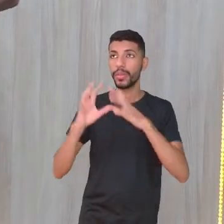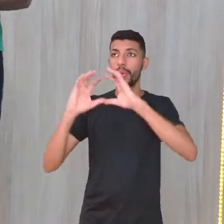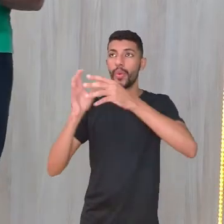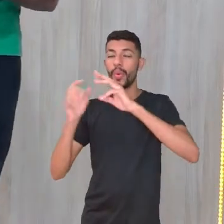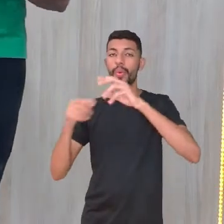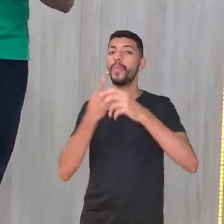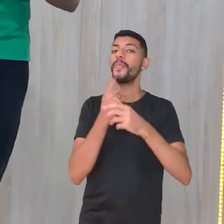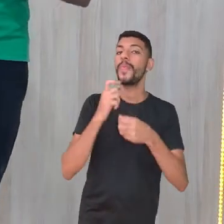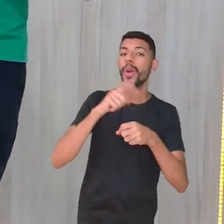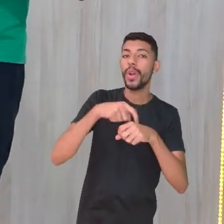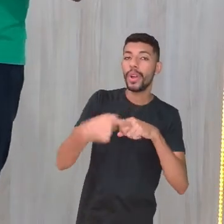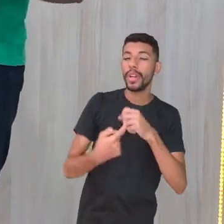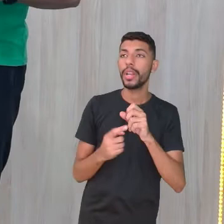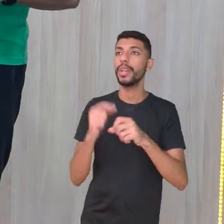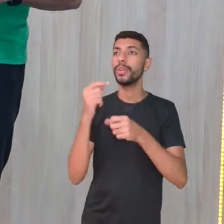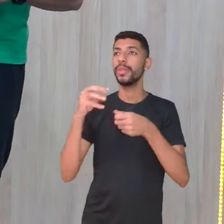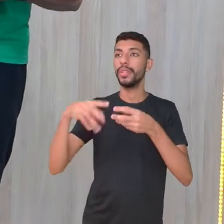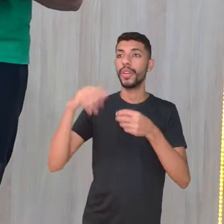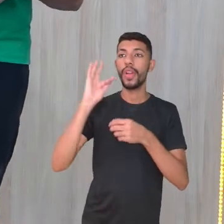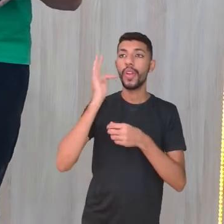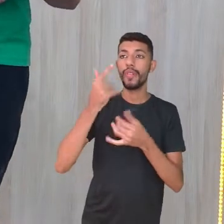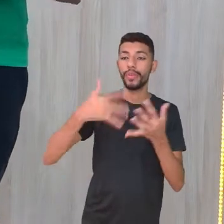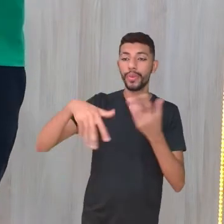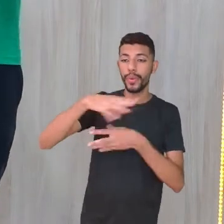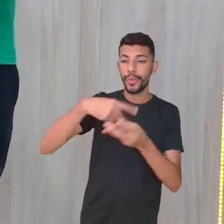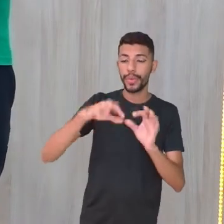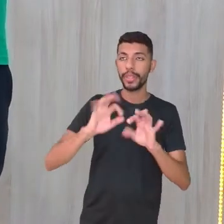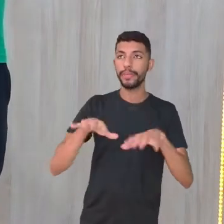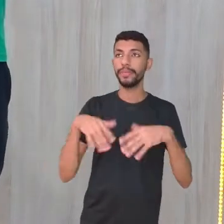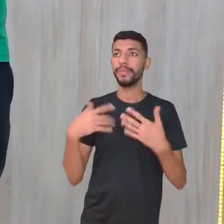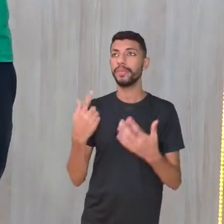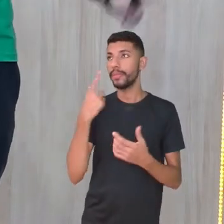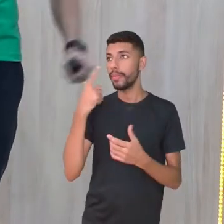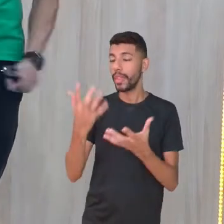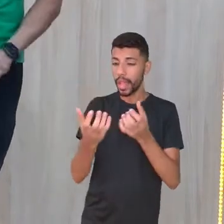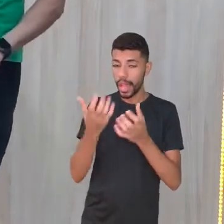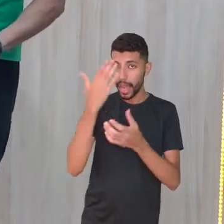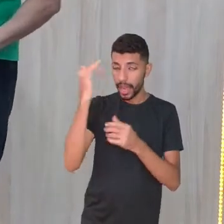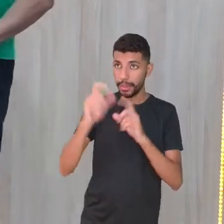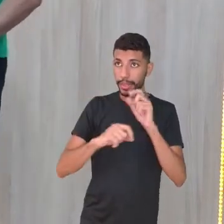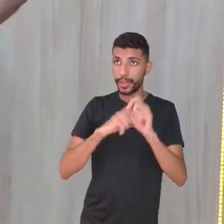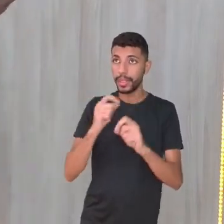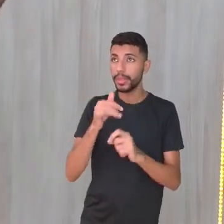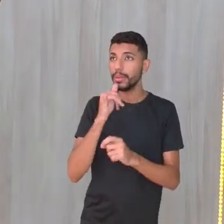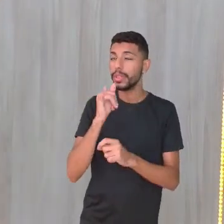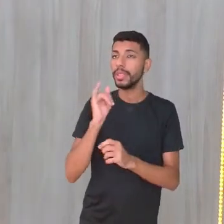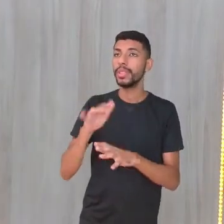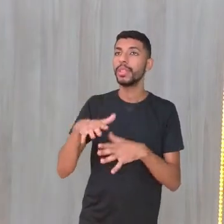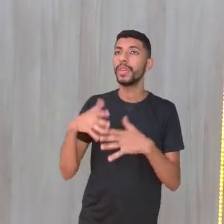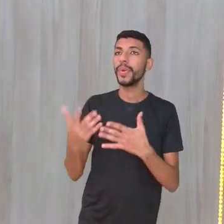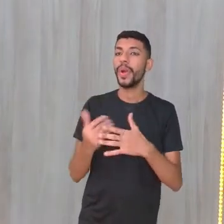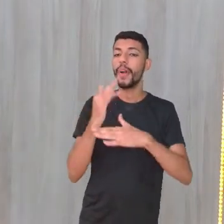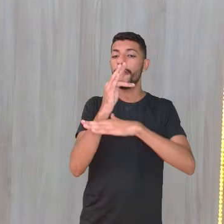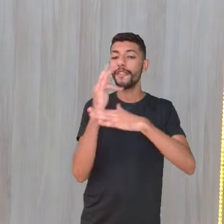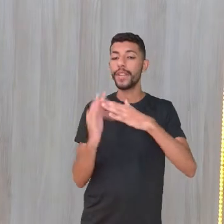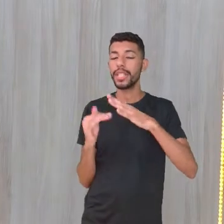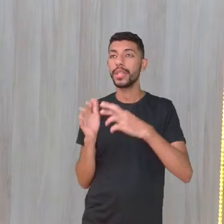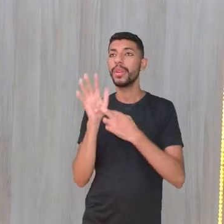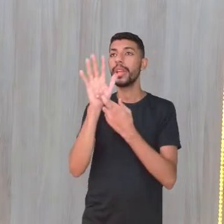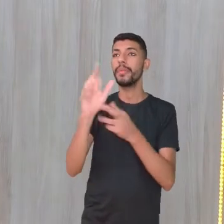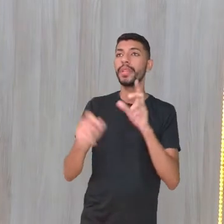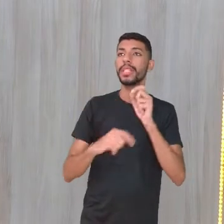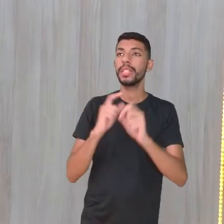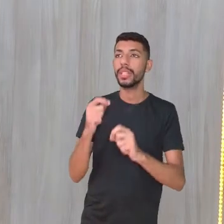Eu quero saber qual é a fração em relação ao total da empresa lá, que representa a produção